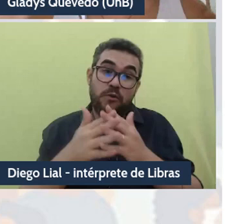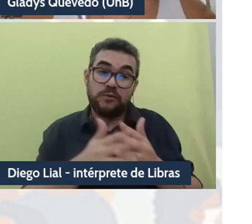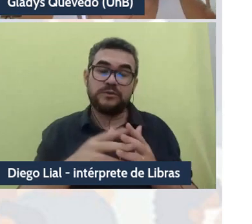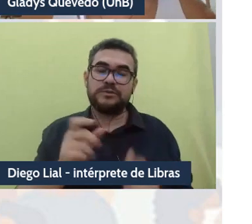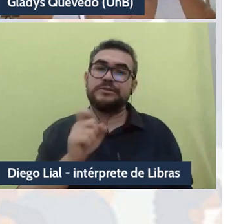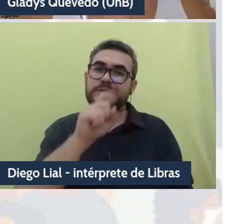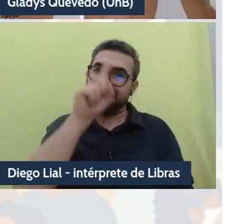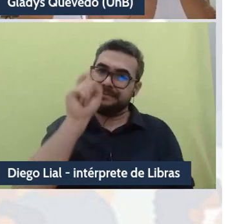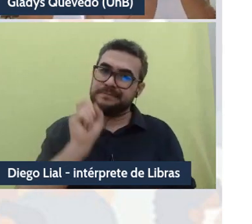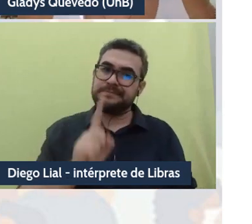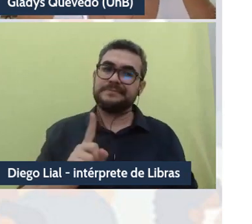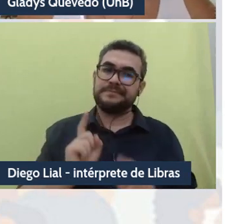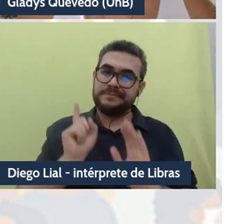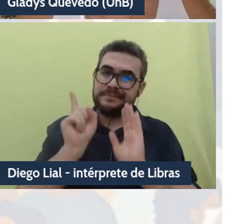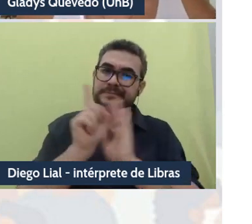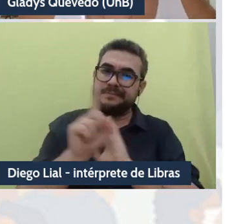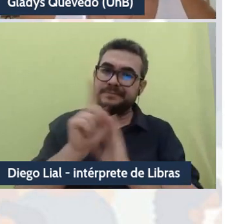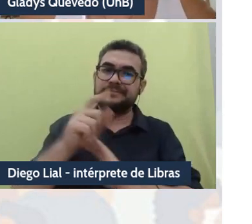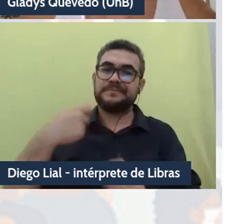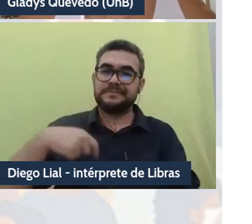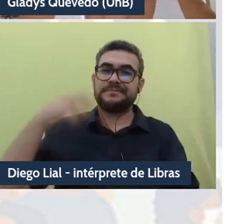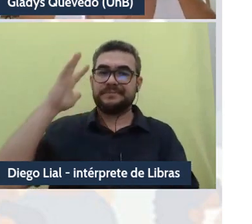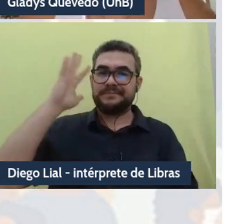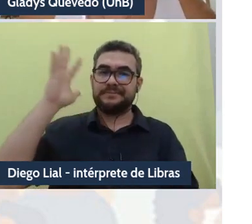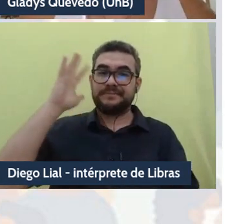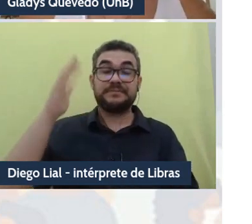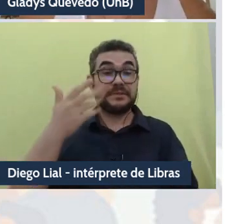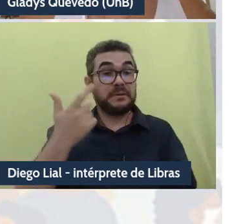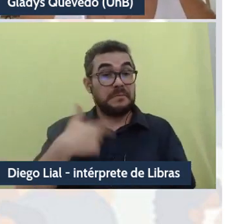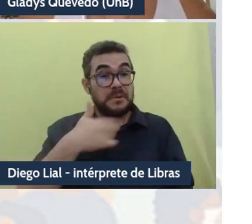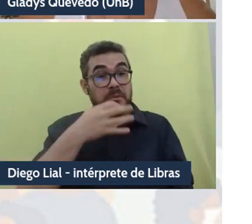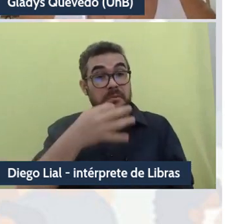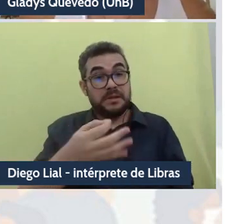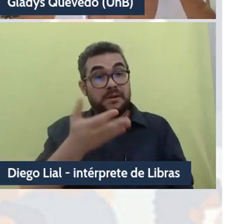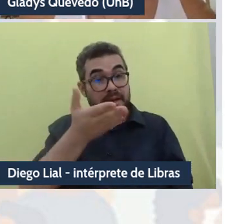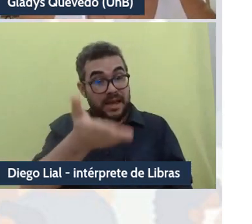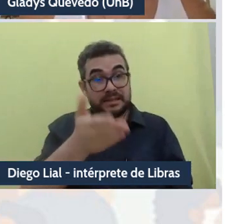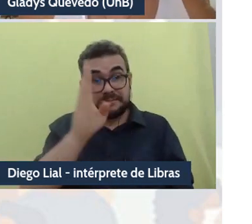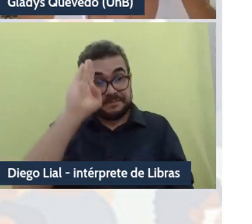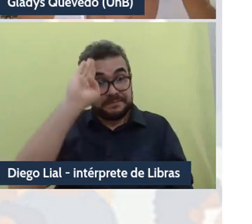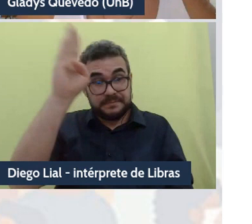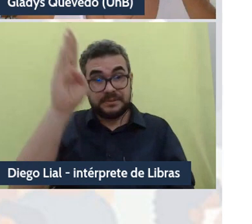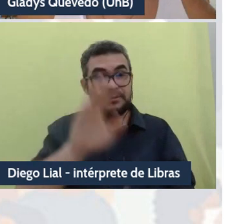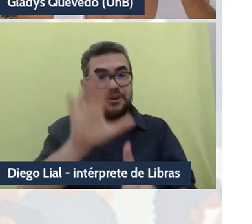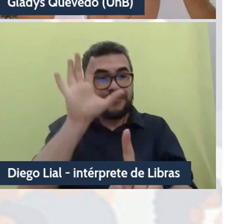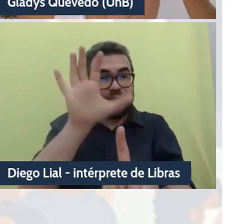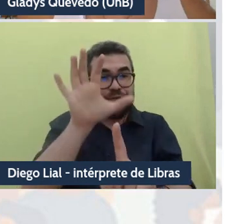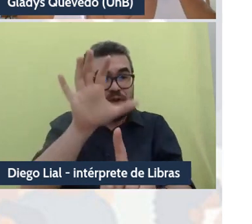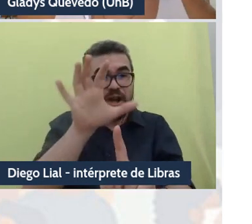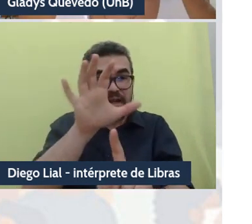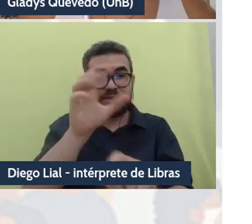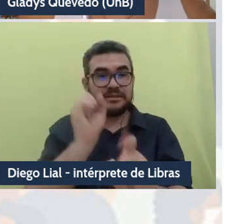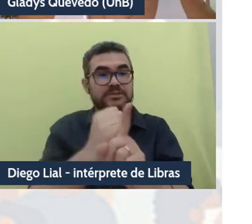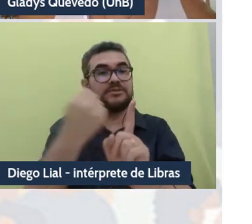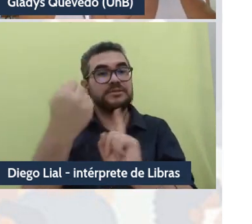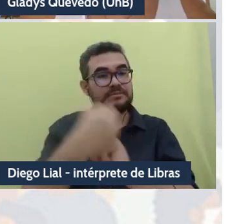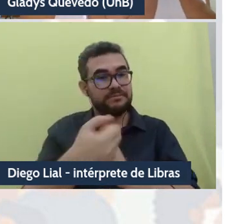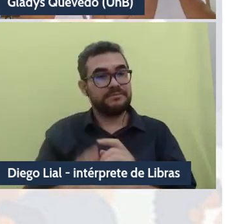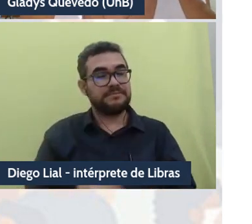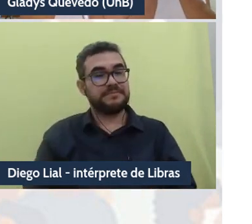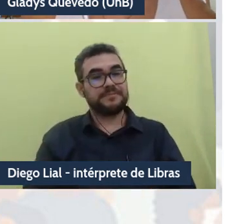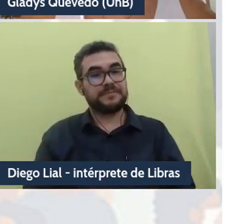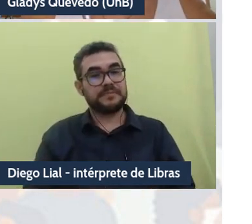Na minha visão, é esse o grande impacto que a gente vê socialmente. A gente não tem nenhuma garantia,